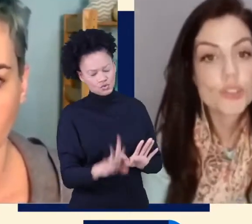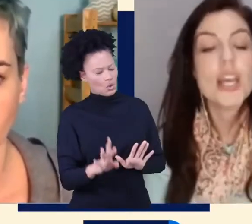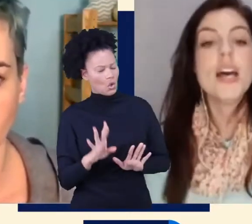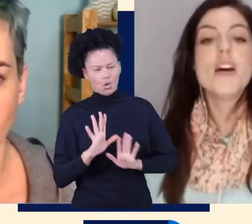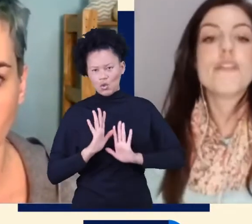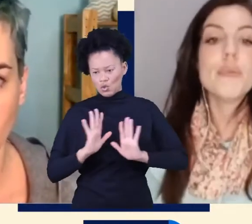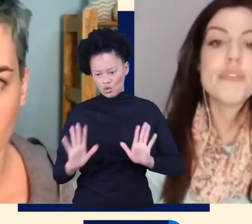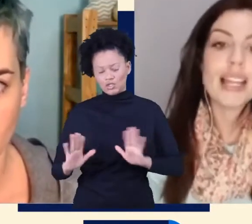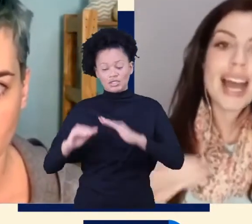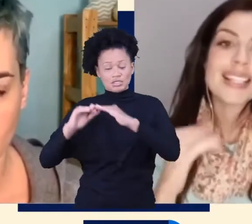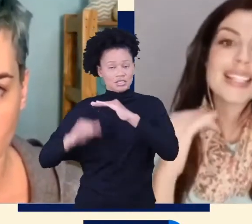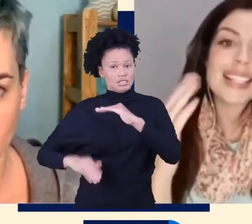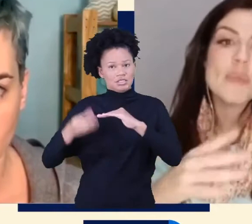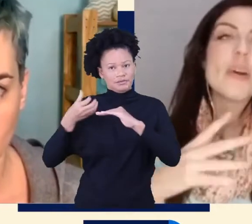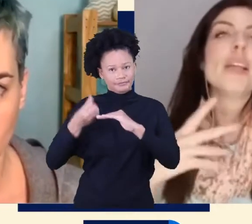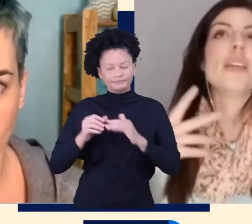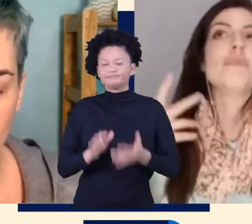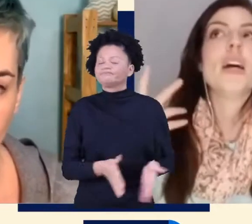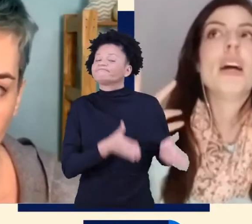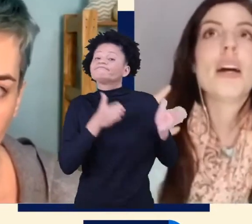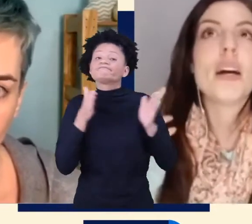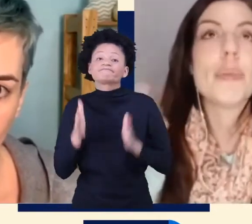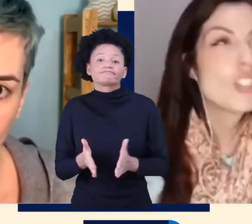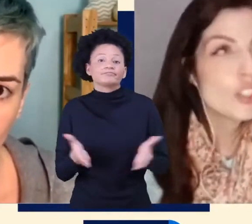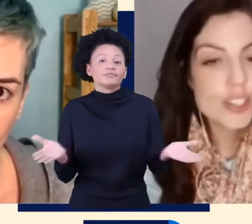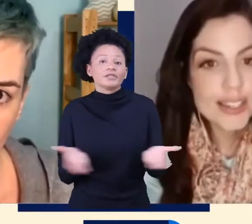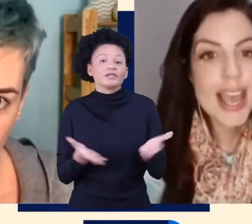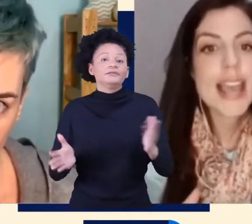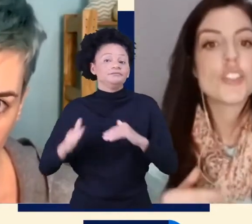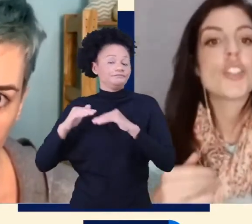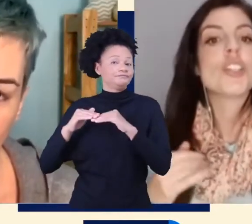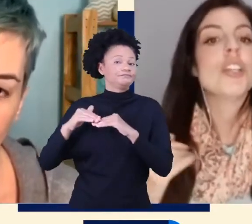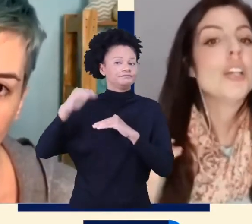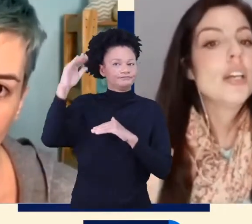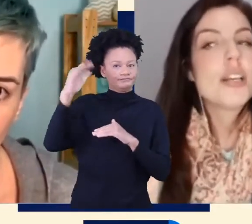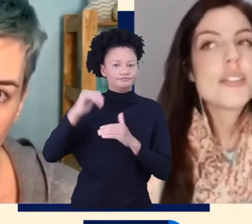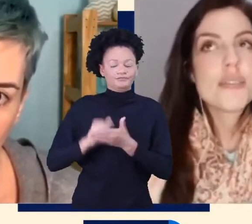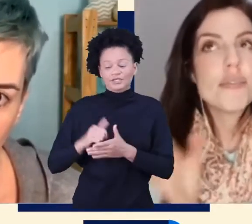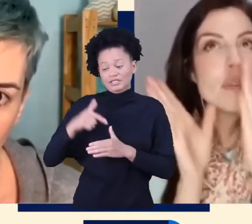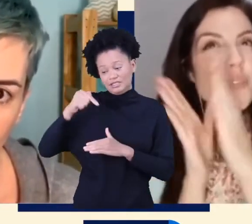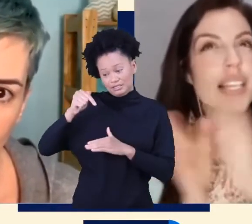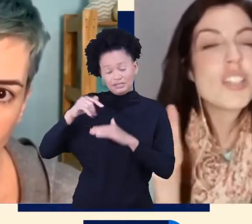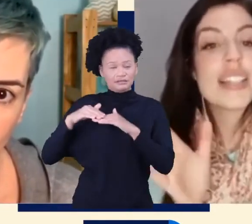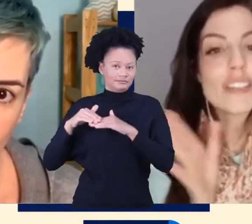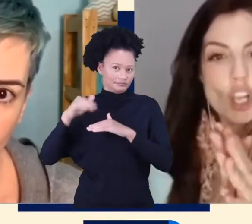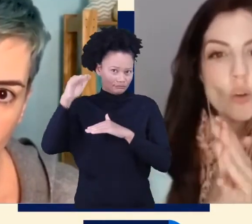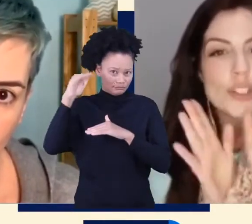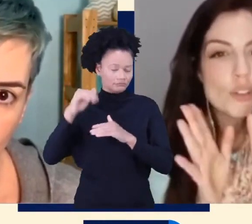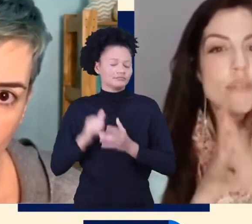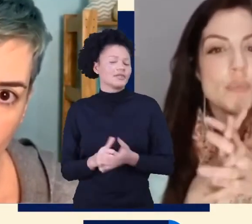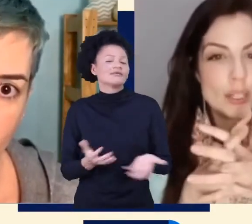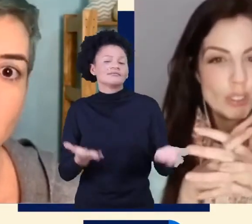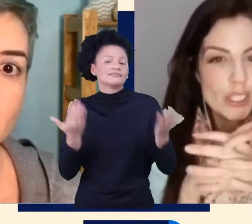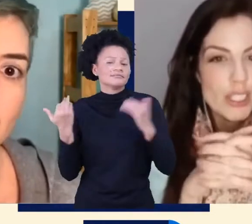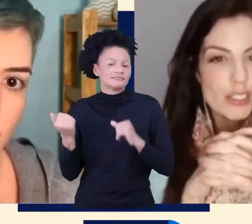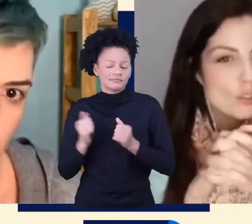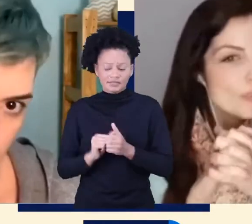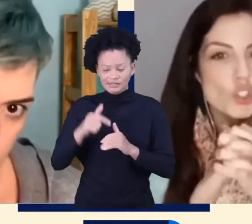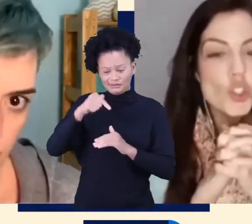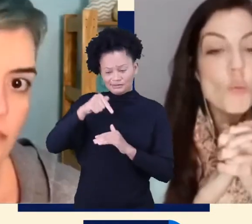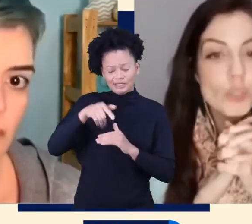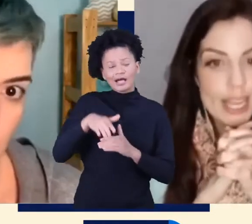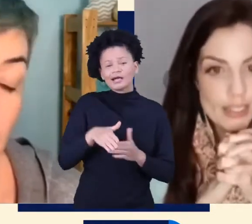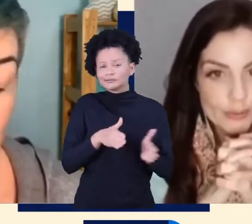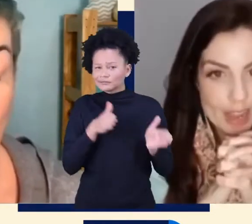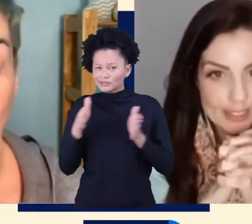anos. Vamos falar acima, a partir de 7... vamos falar de 7 a 11 e eu já vou para adolescência, só para